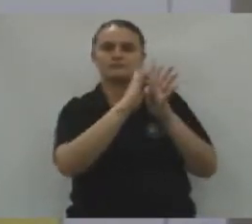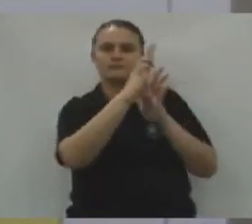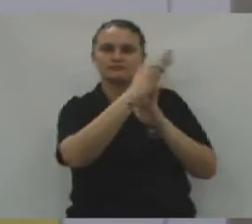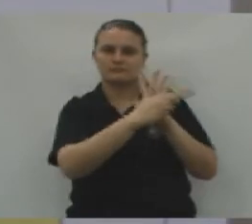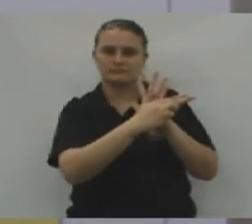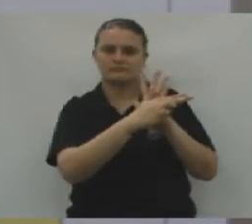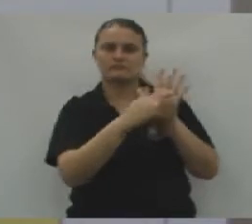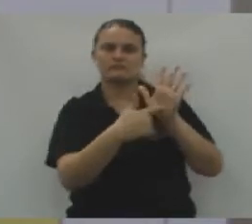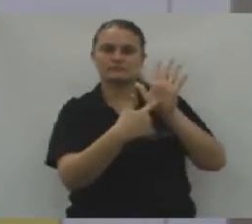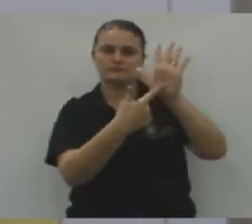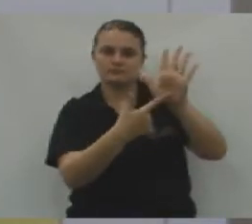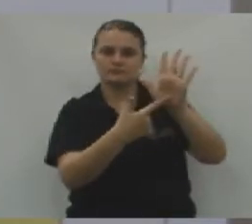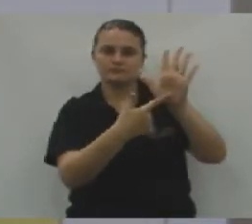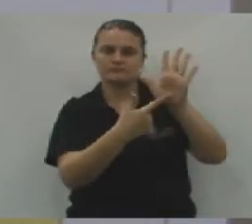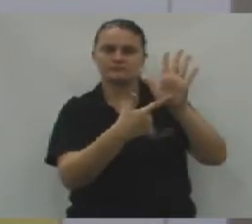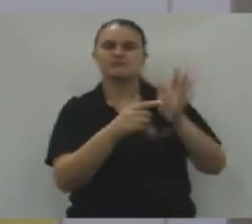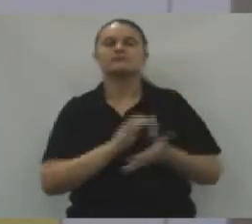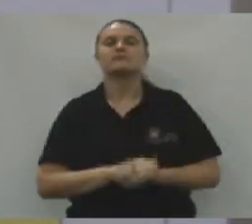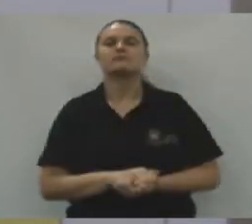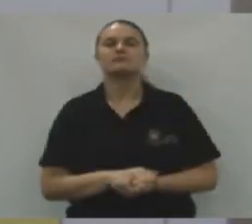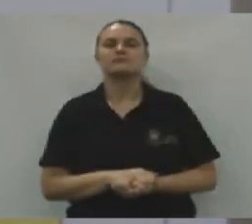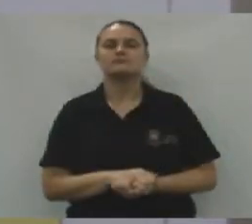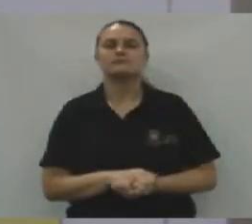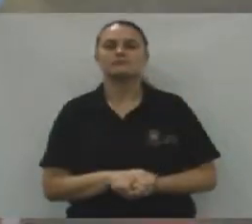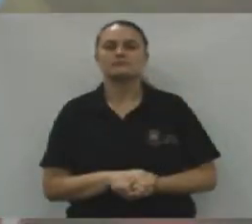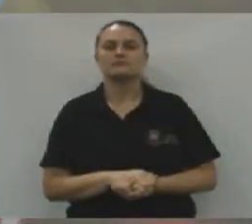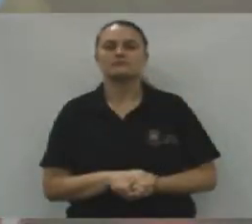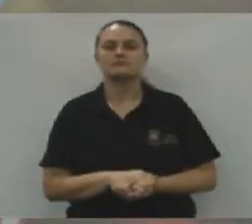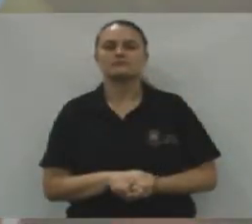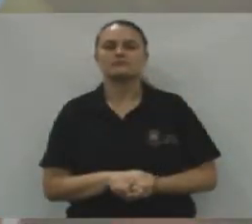características que se apresentam nas demais cadeias produtivas.